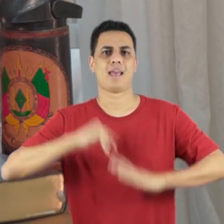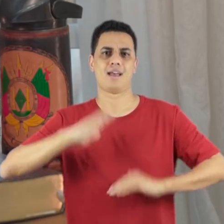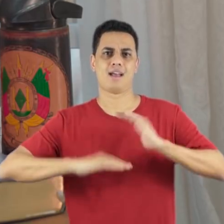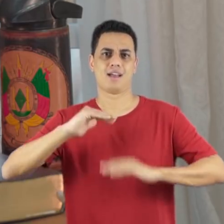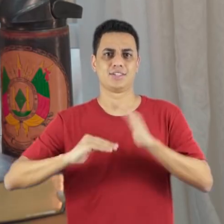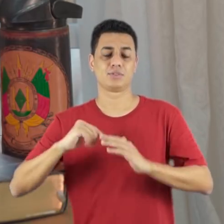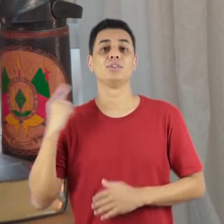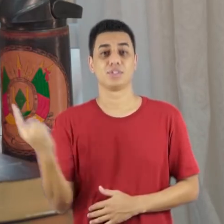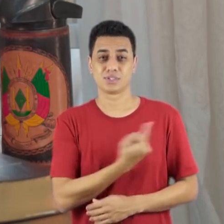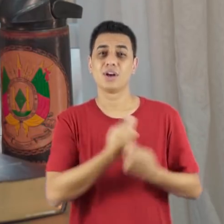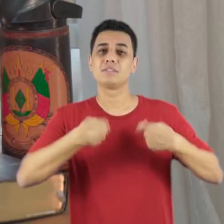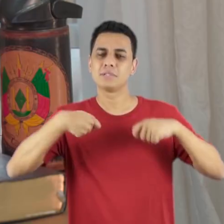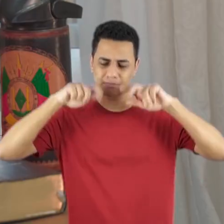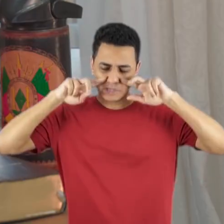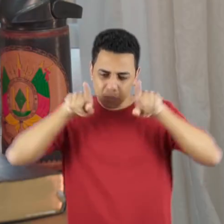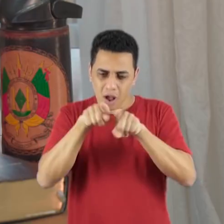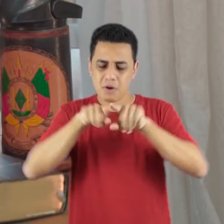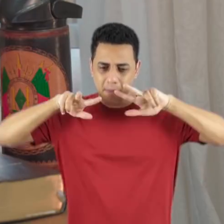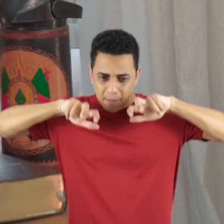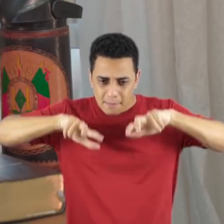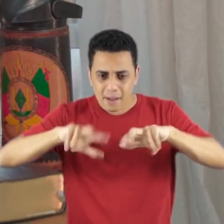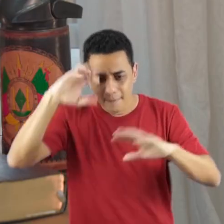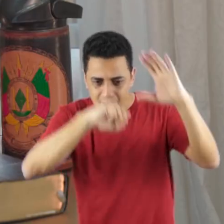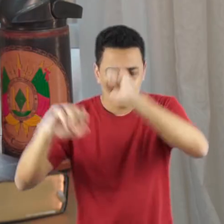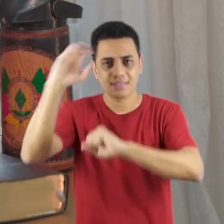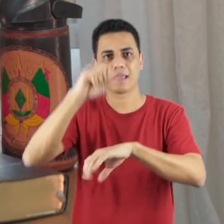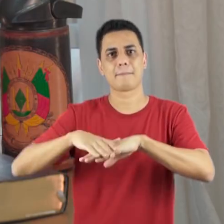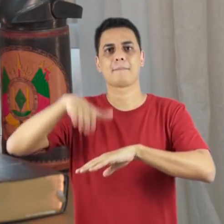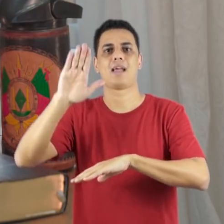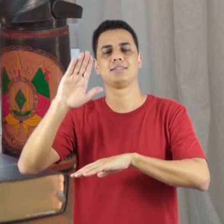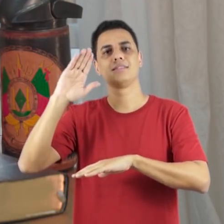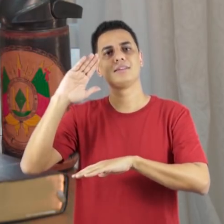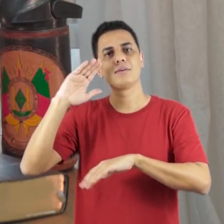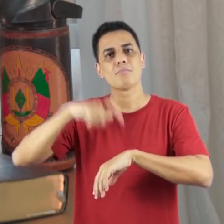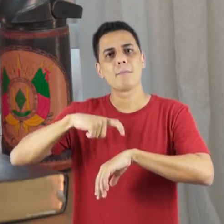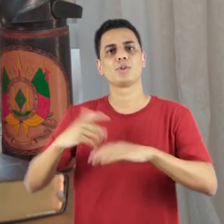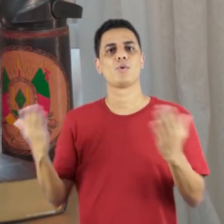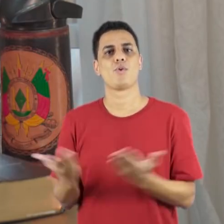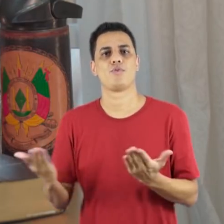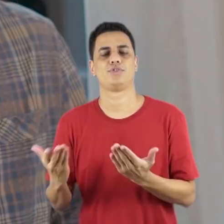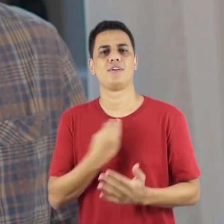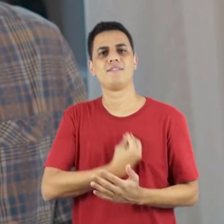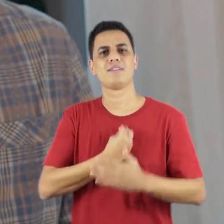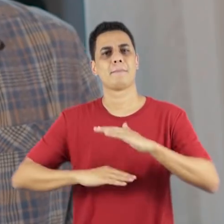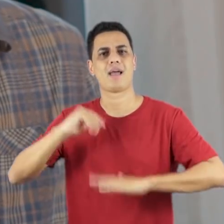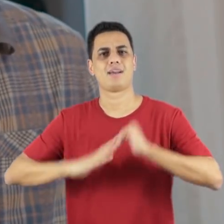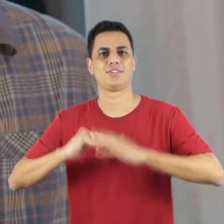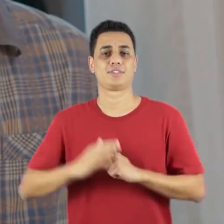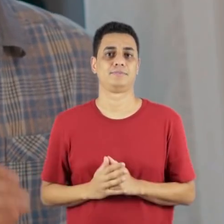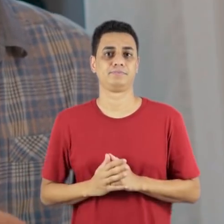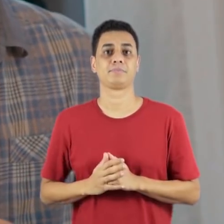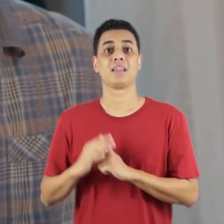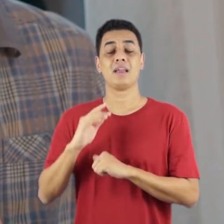vamos cavar e extrair os tesouros que nos ajudarão a ter essa habilidade de viver hoje de uma forma prática. A humildade é